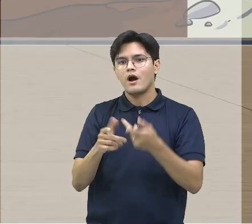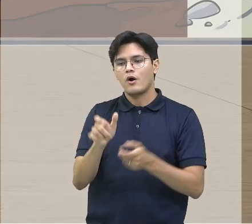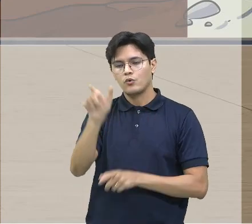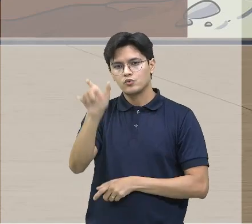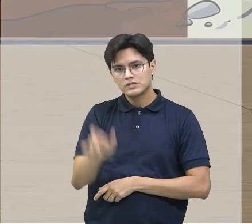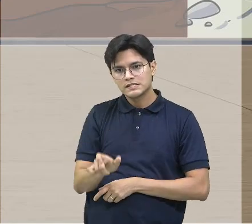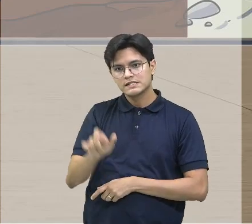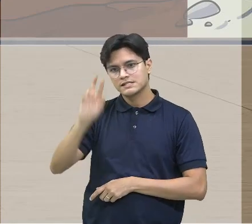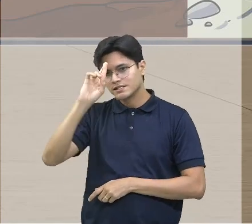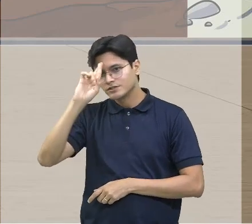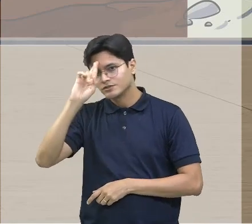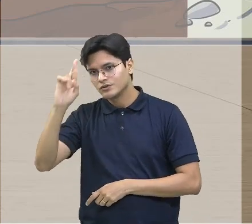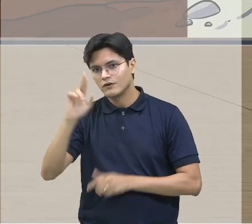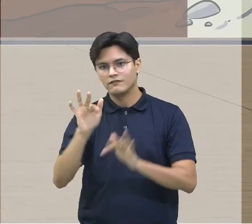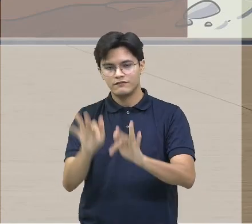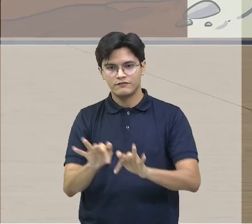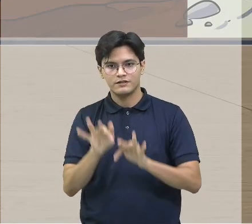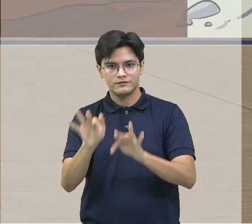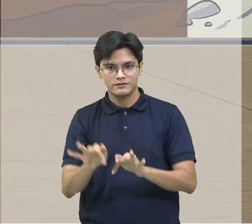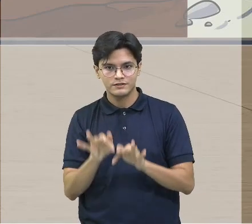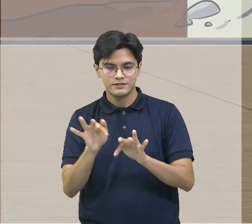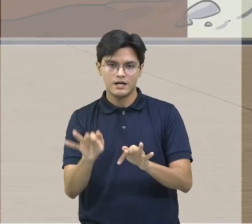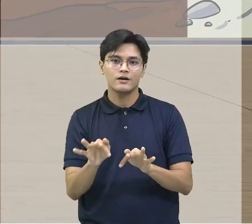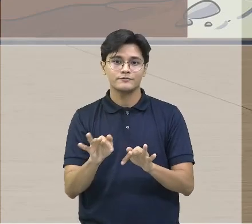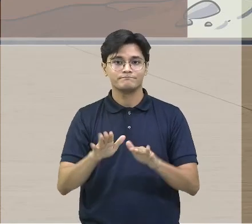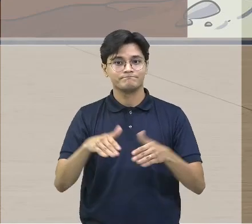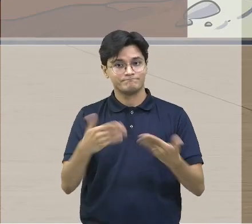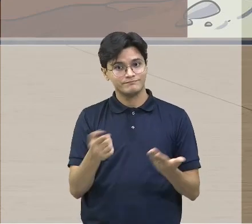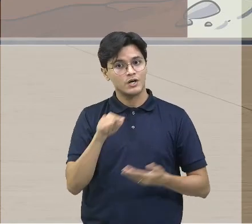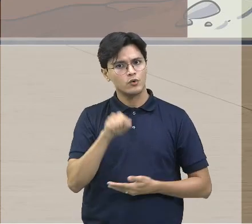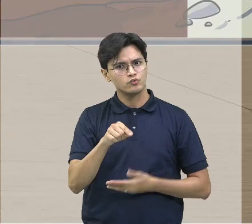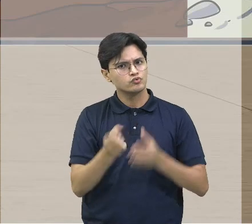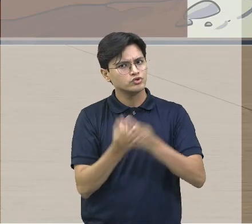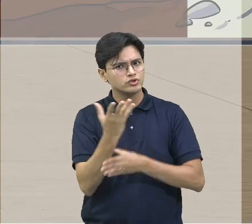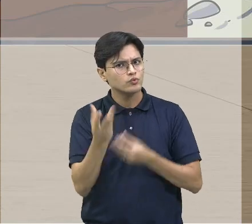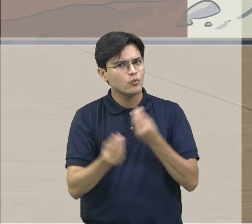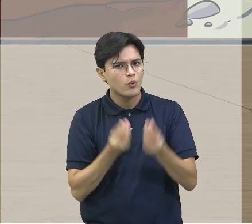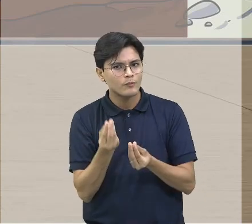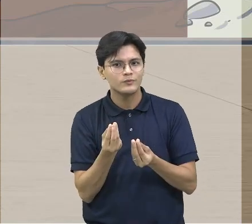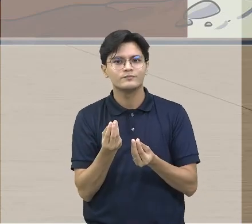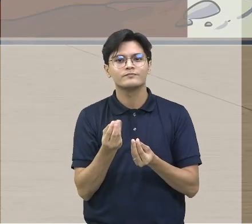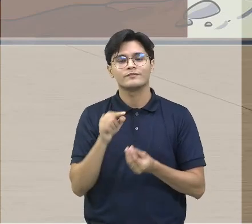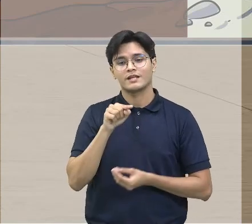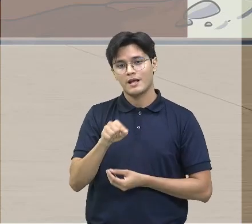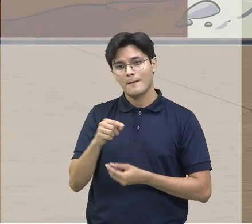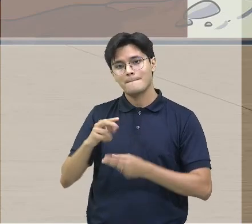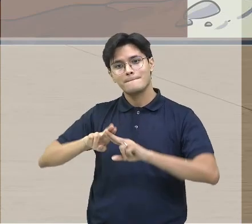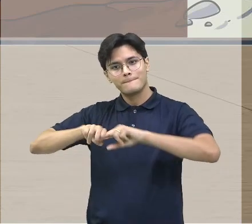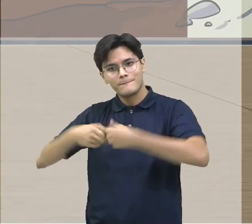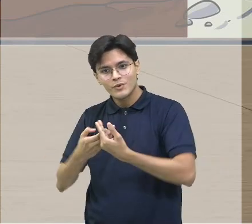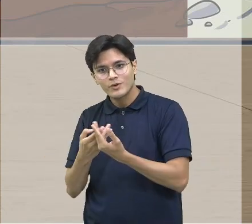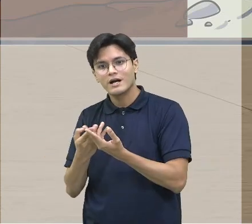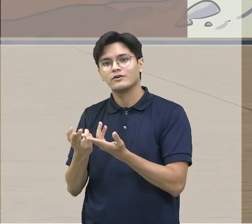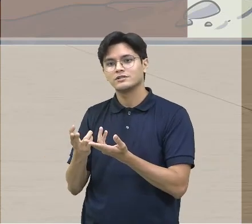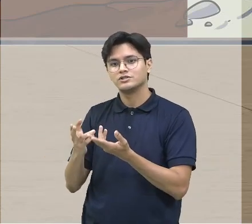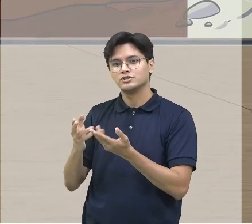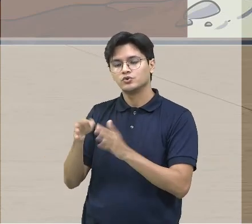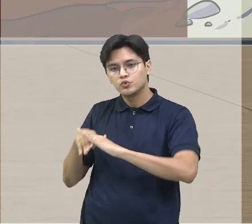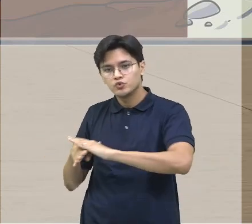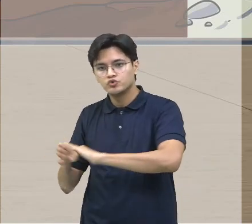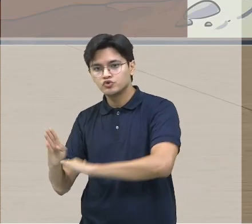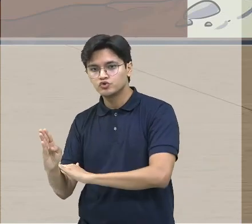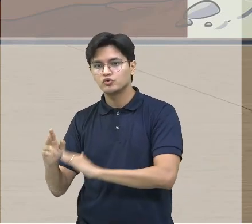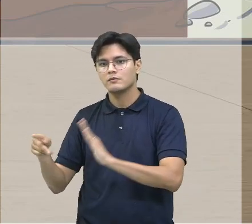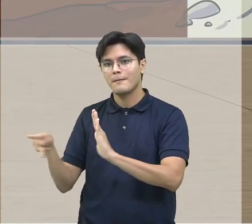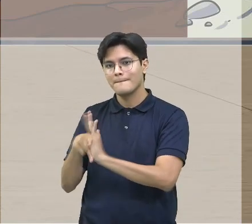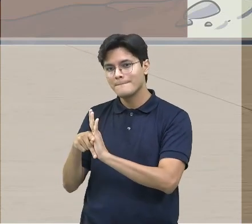ali com esse comitatus do juramento de fidelidade, dando início às chamadas relações de